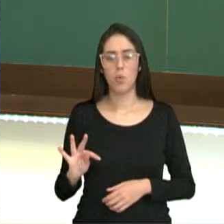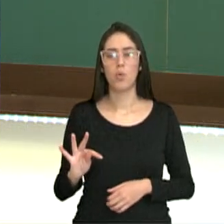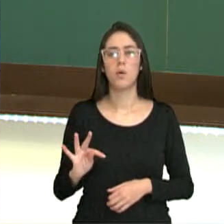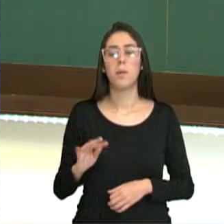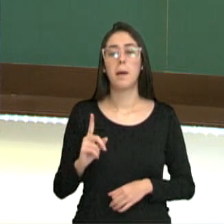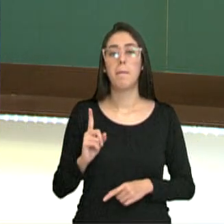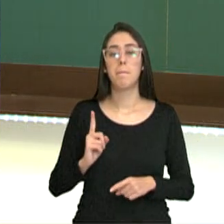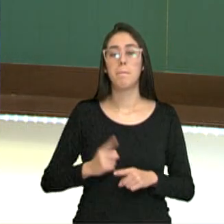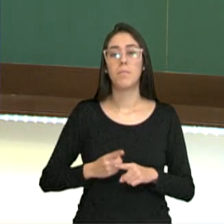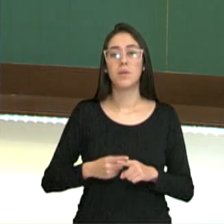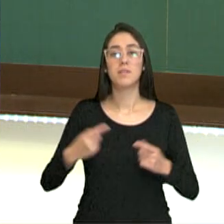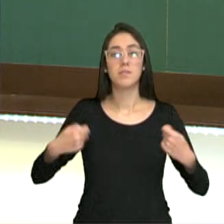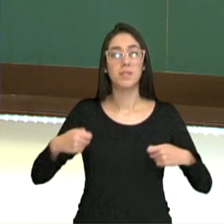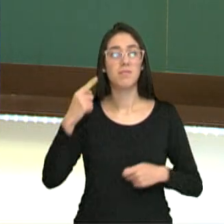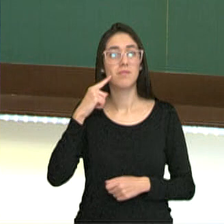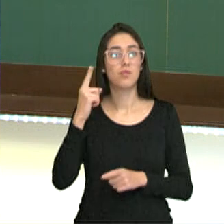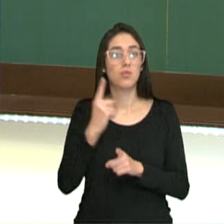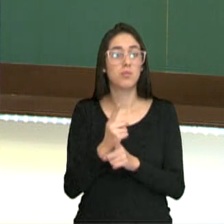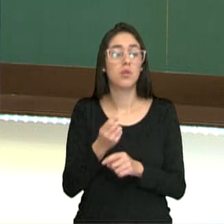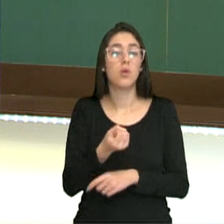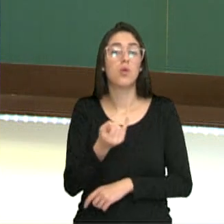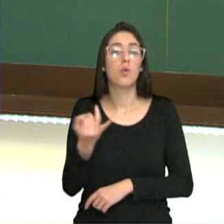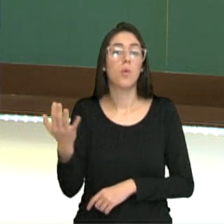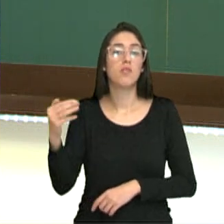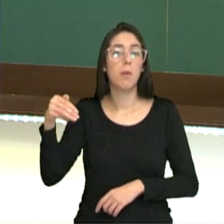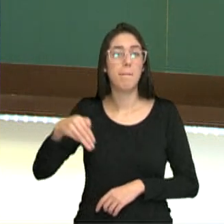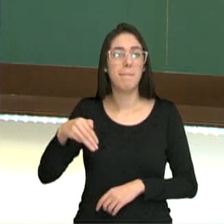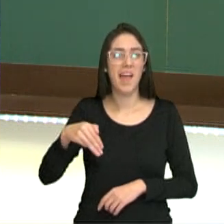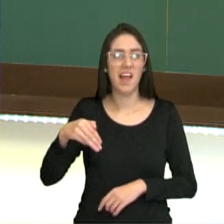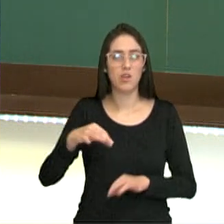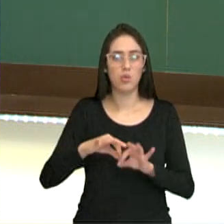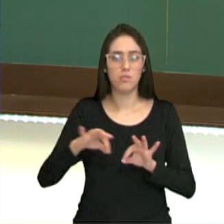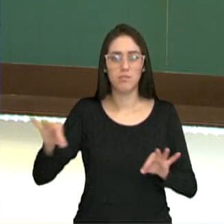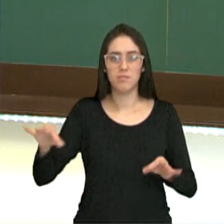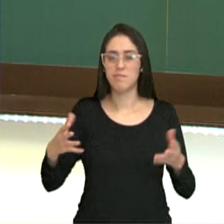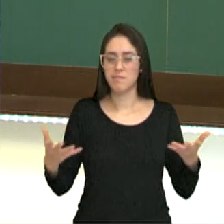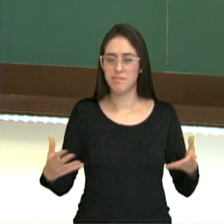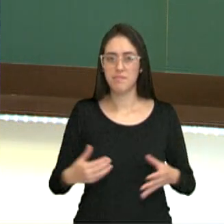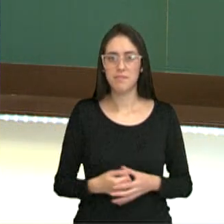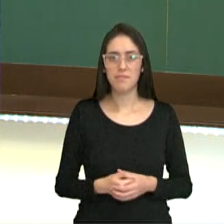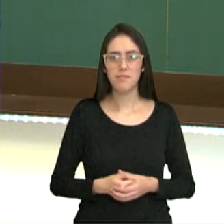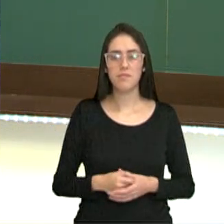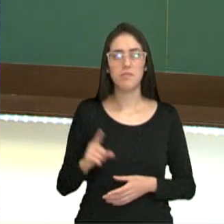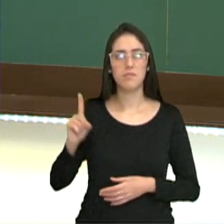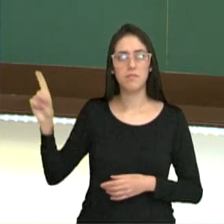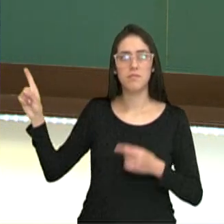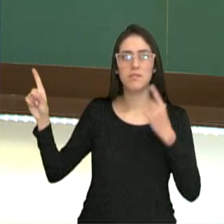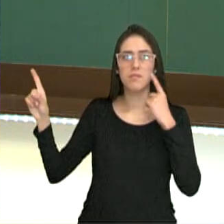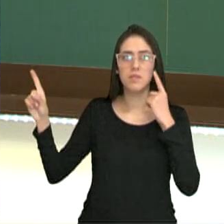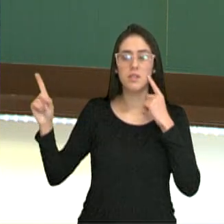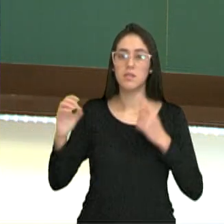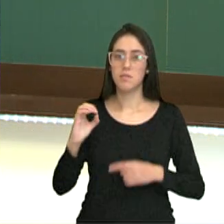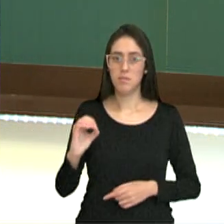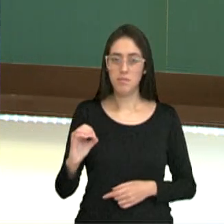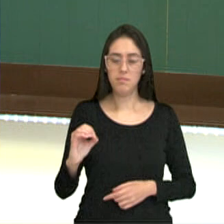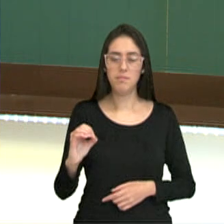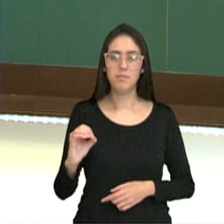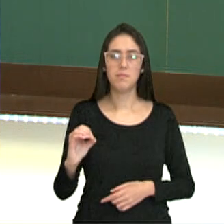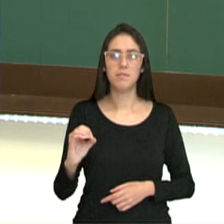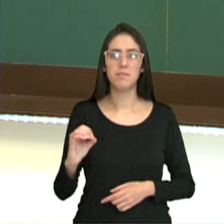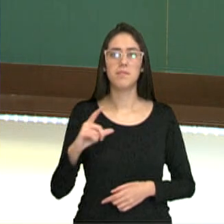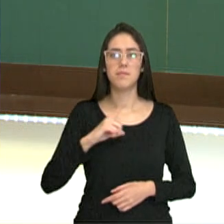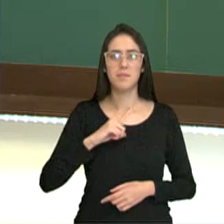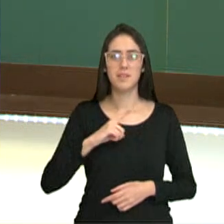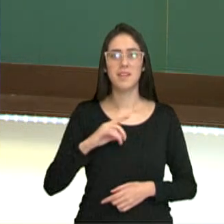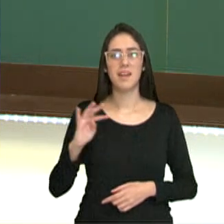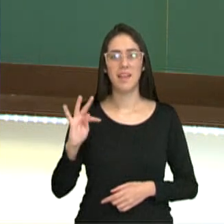gente descubra quantos metros nós teremos de acordo com essa elongação. Então, para 0, tá, onde tem o t,